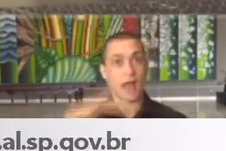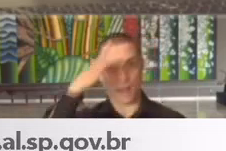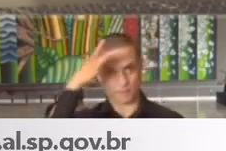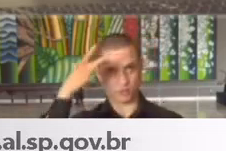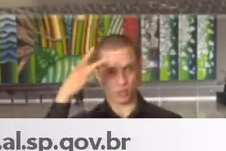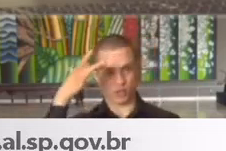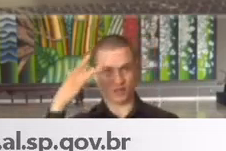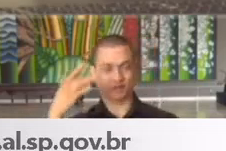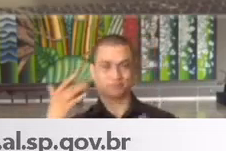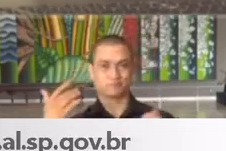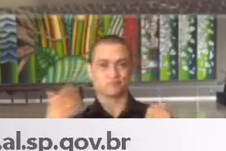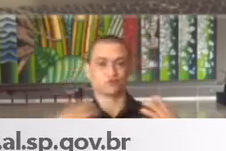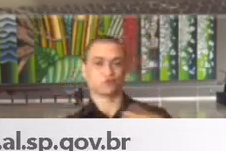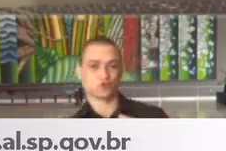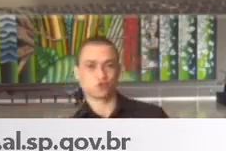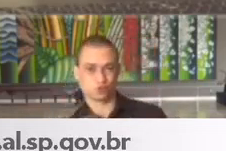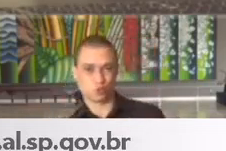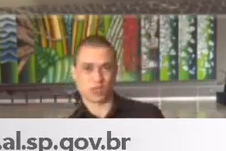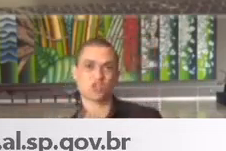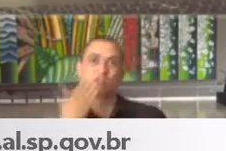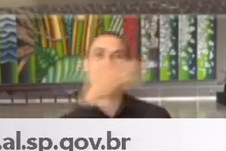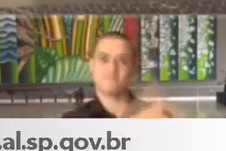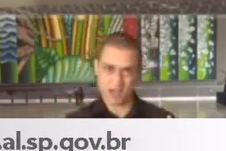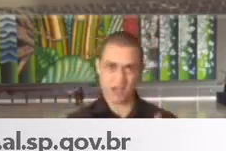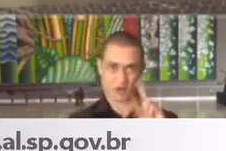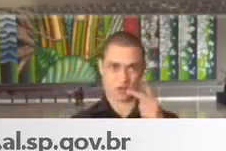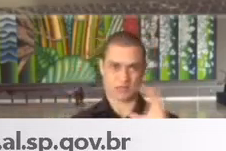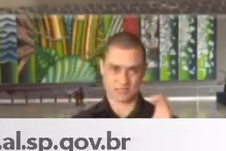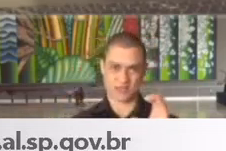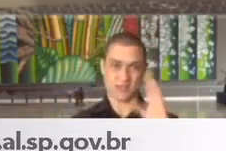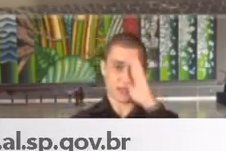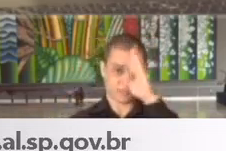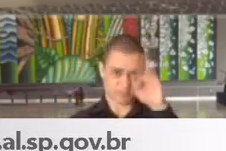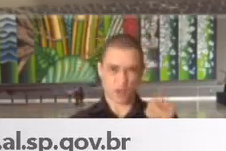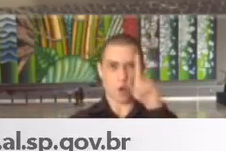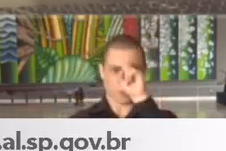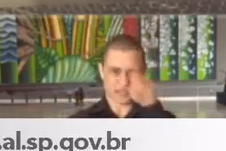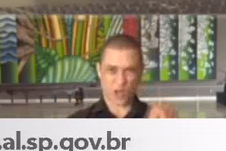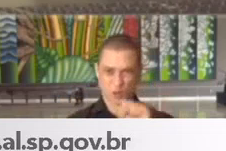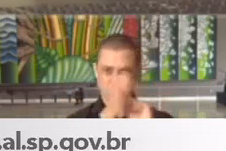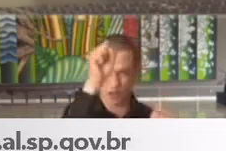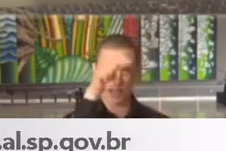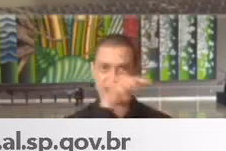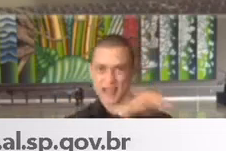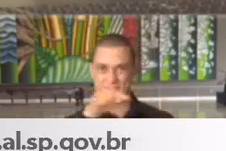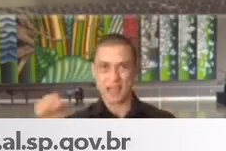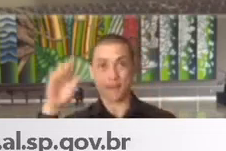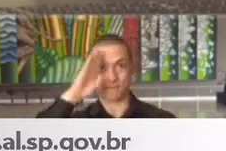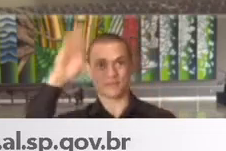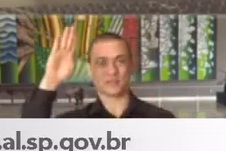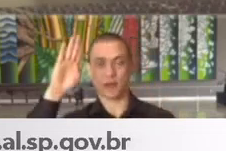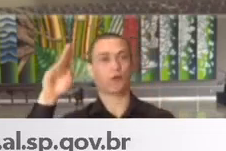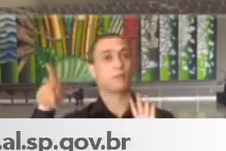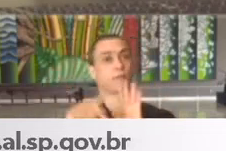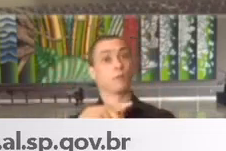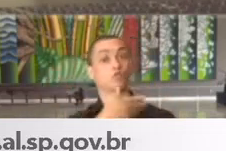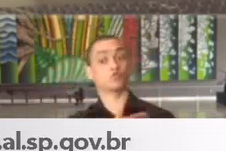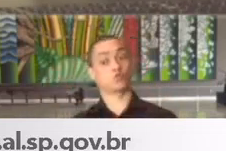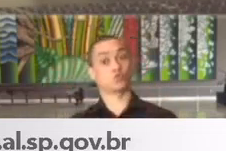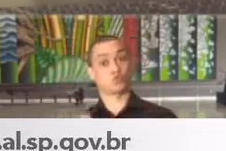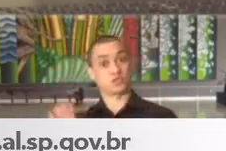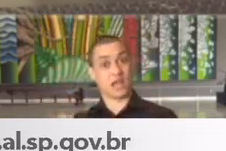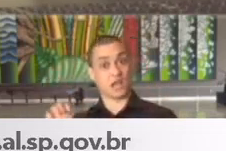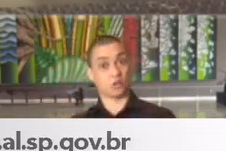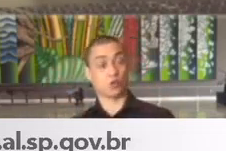que procuram a rede, principalmente nesses hospitais, que são os hospitais do Estado, que estão